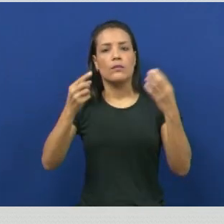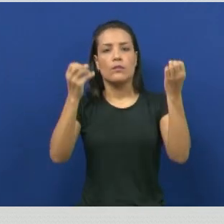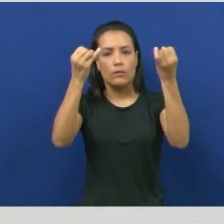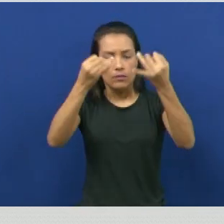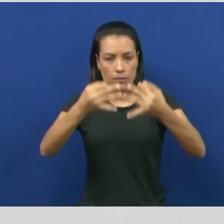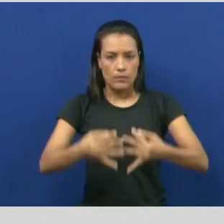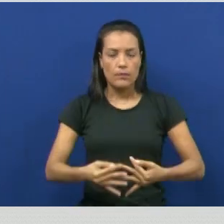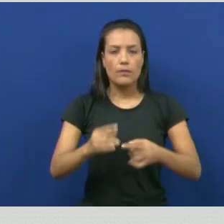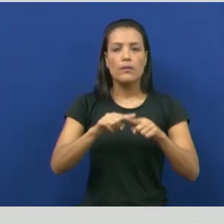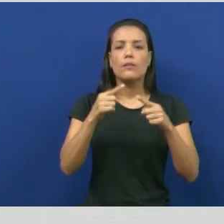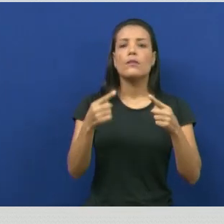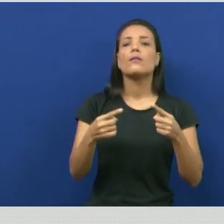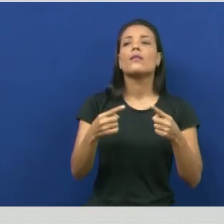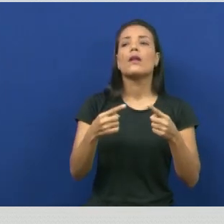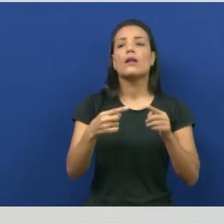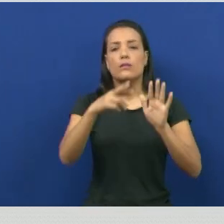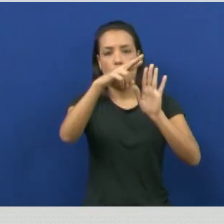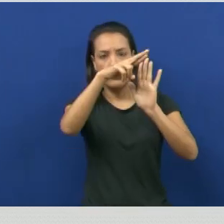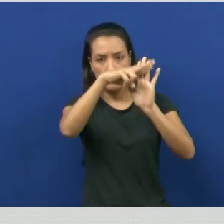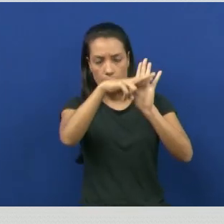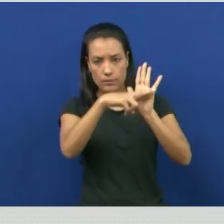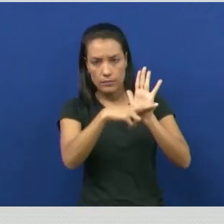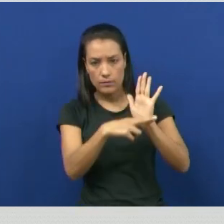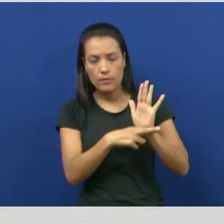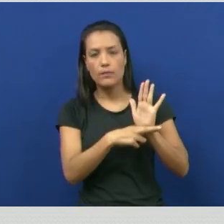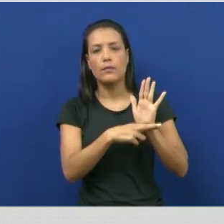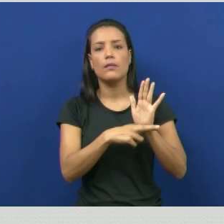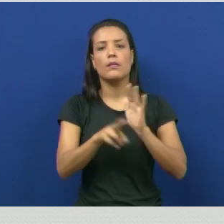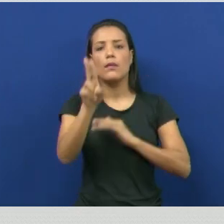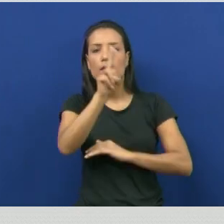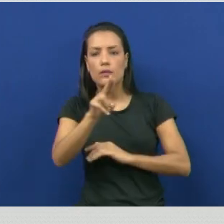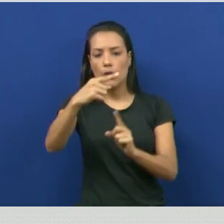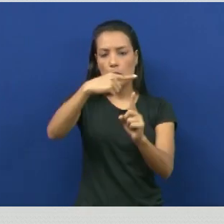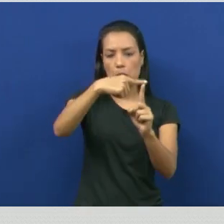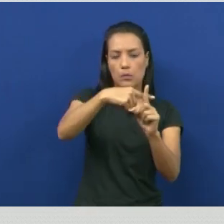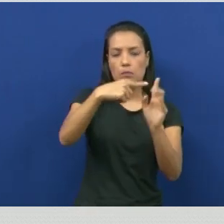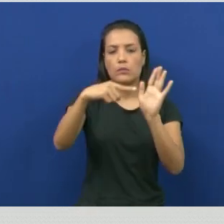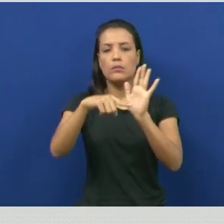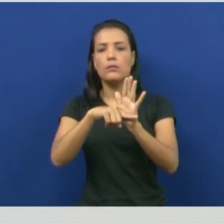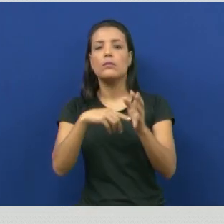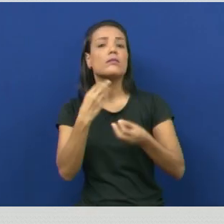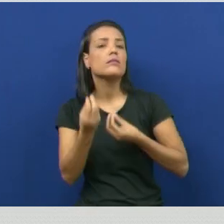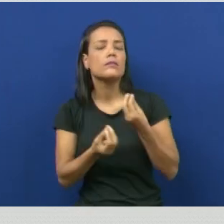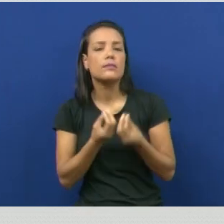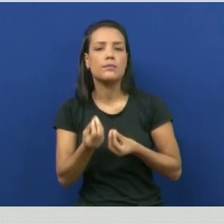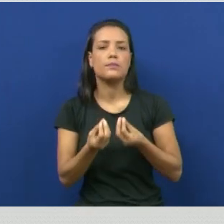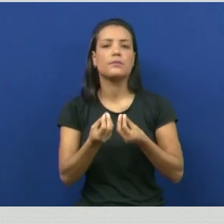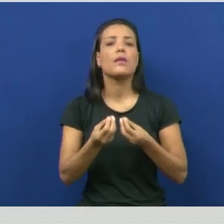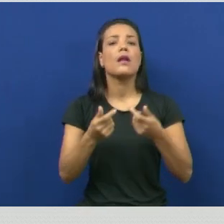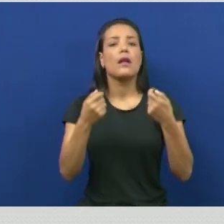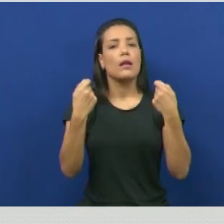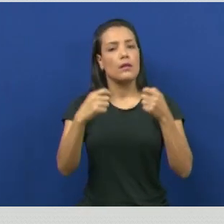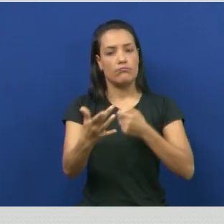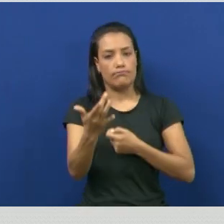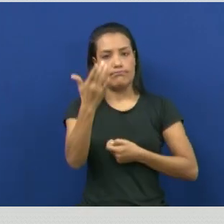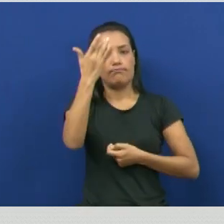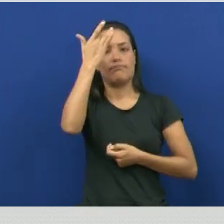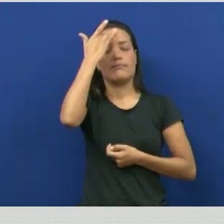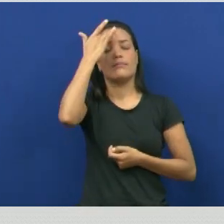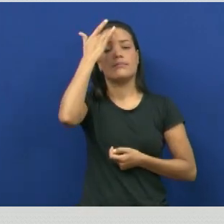regra de sinais com os números, na multiplicação com os números inteiros, a gente vai ter que decorar isso aqui mesmo,